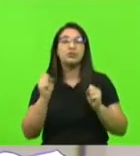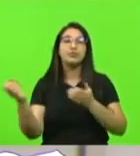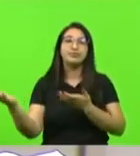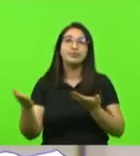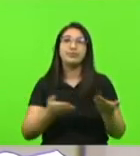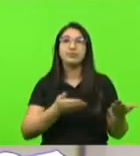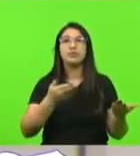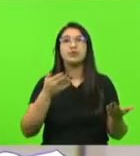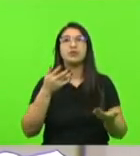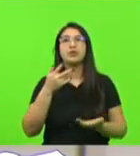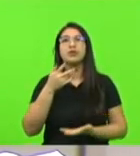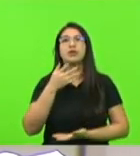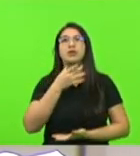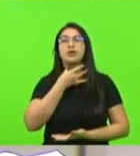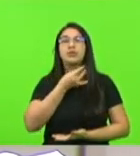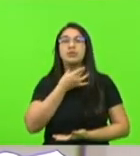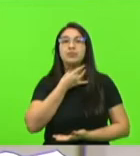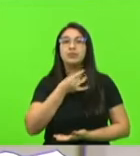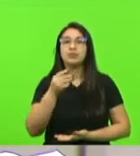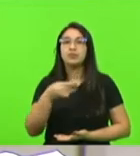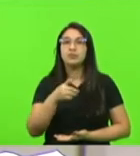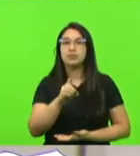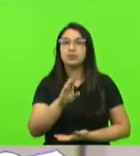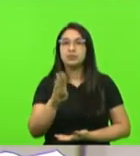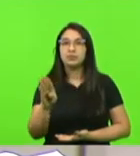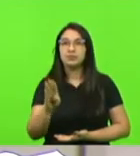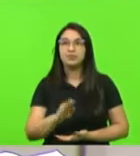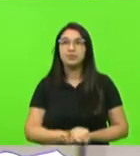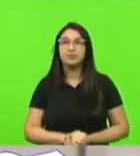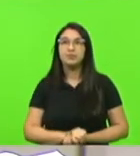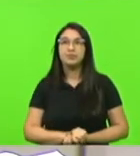é o partido do MDB.